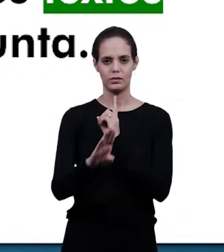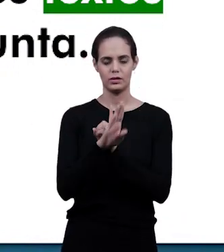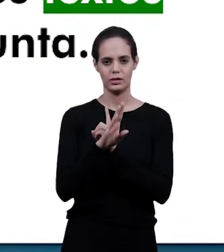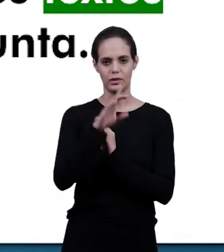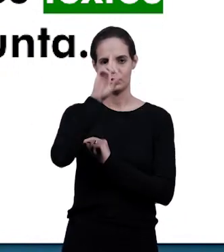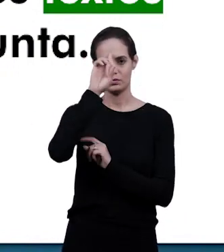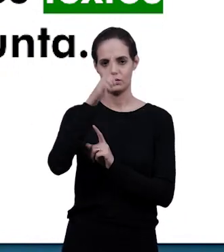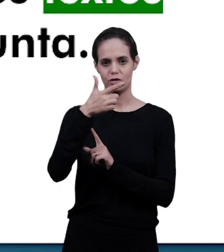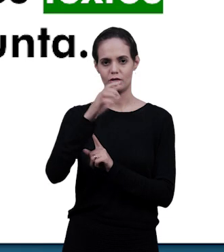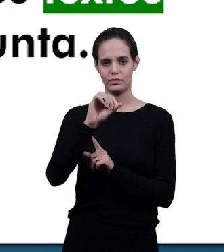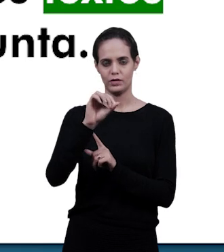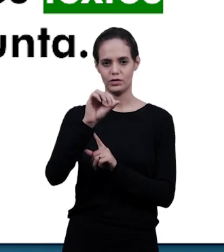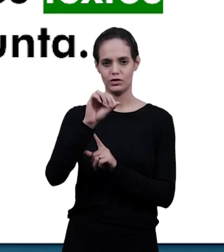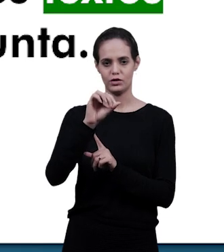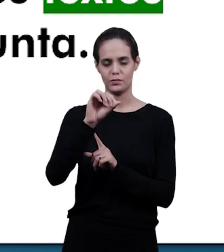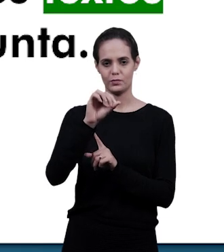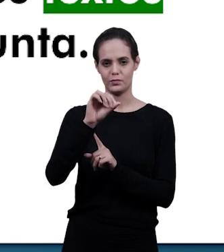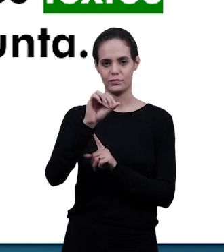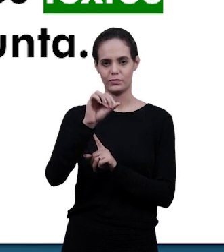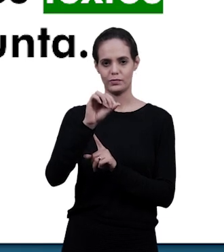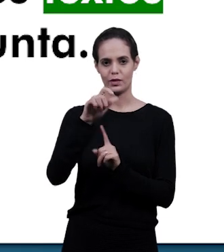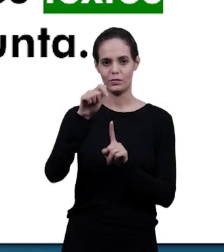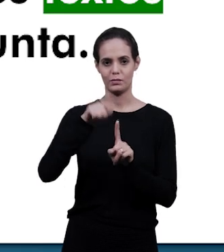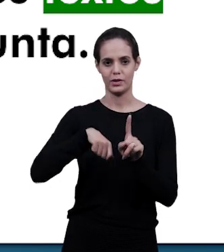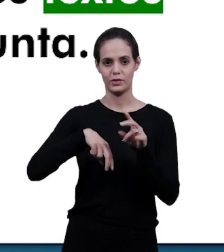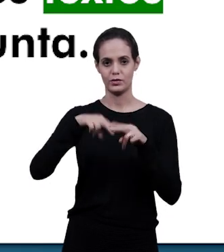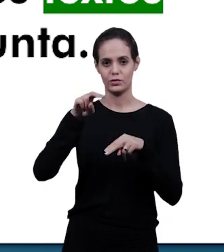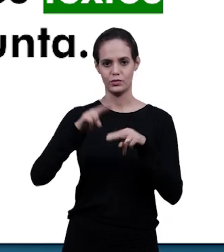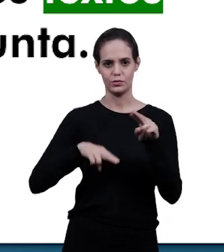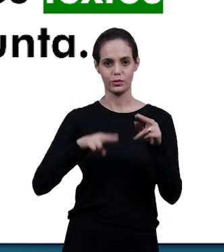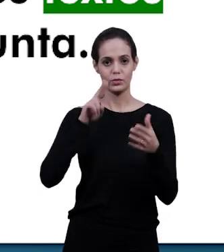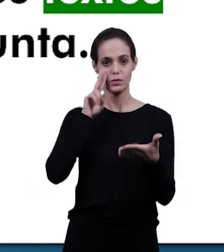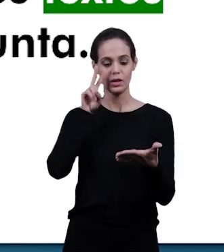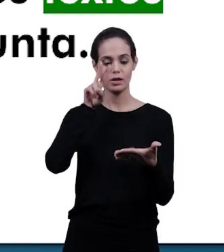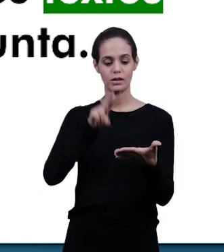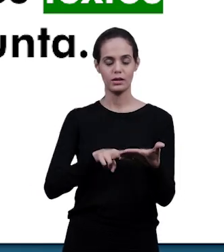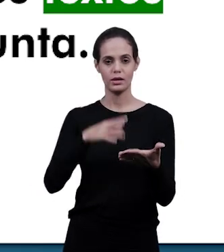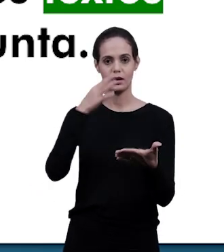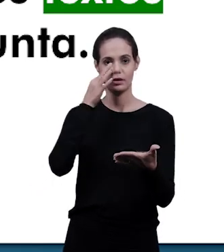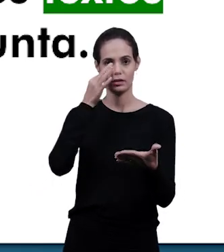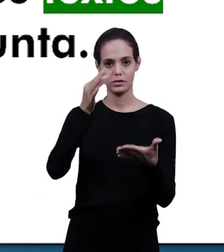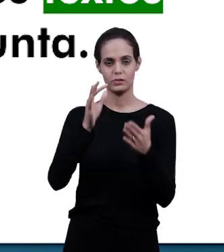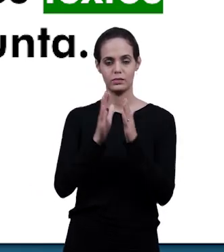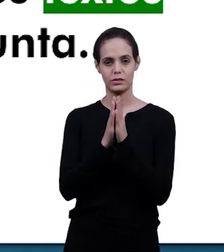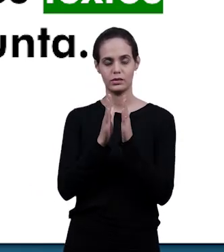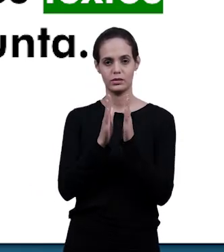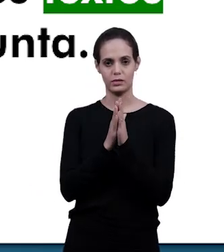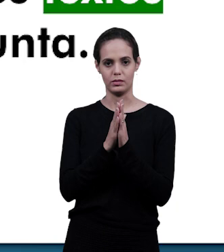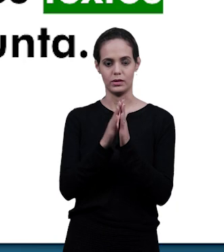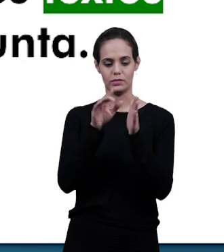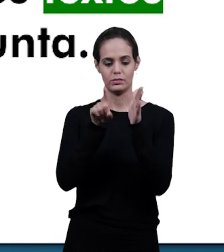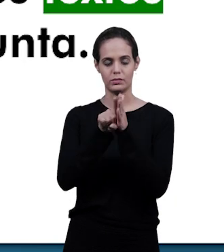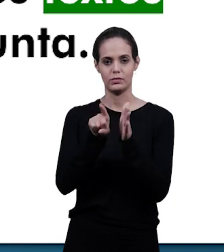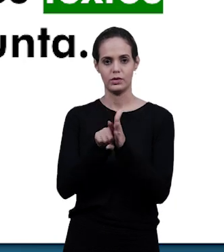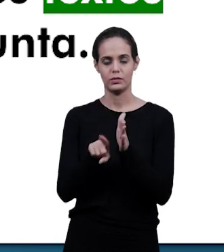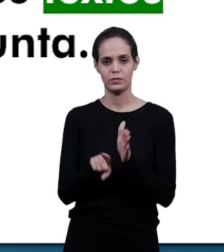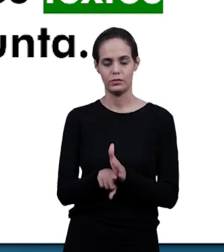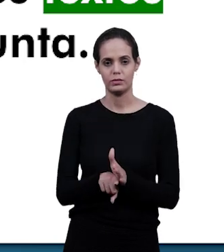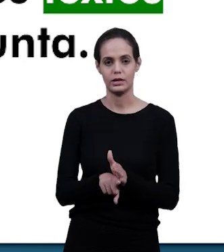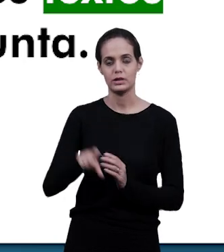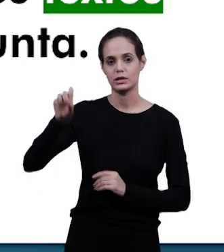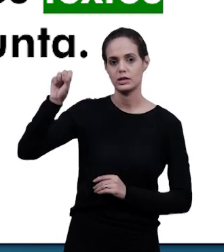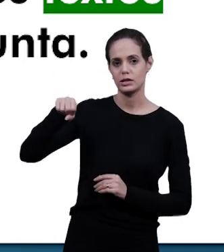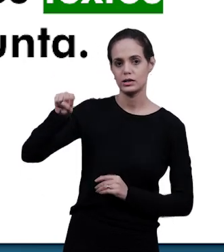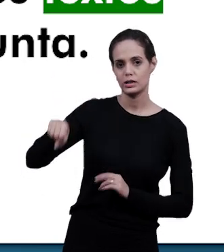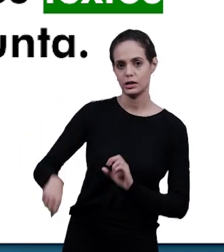dia 20/6, queremos perguntar. Leia com atenção e oração as perguntas abaixo, respondendo sim